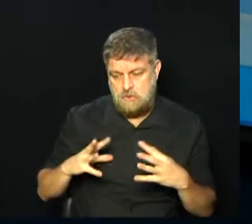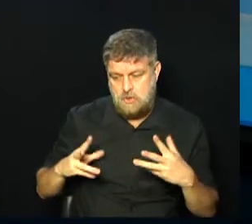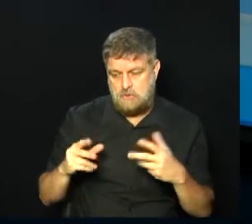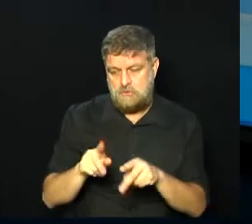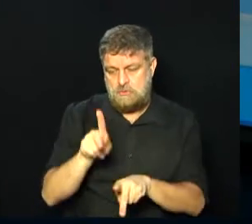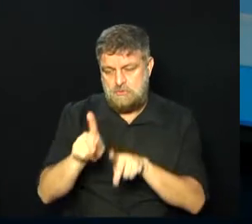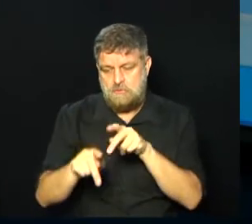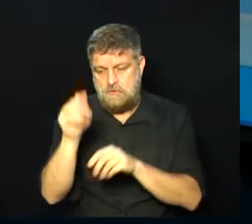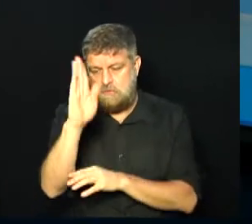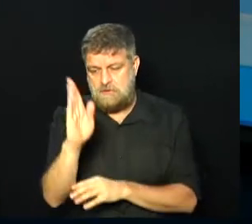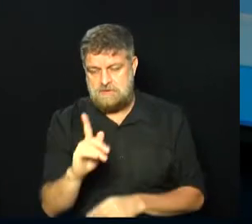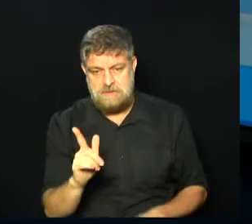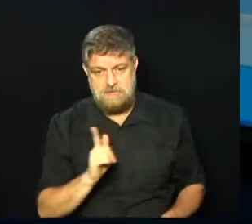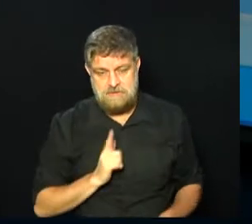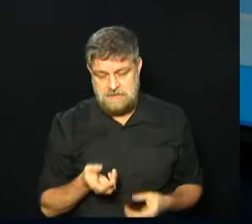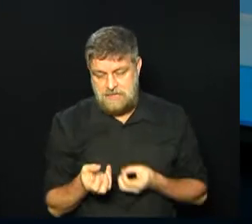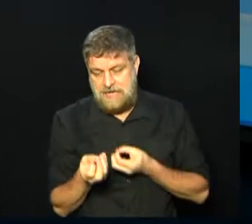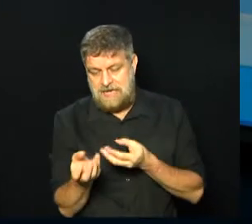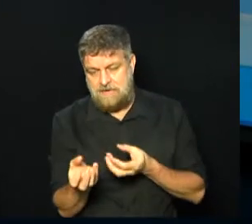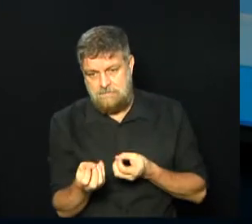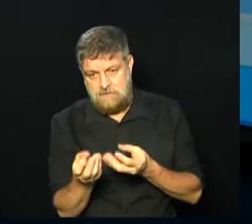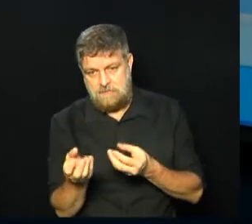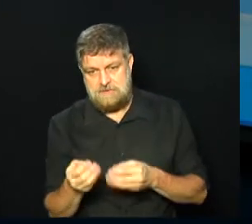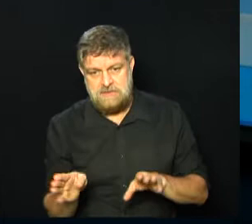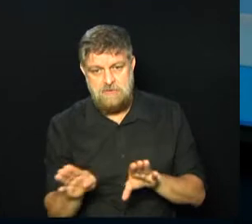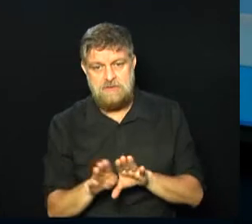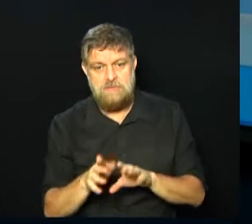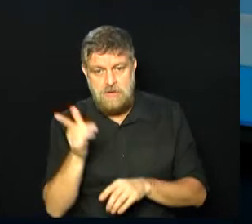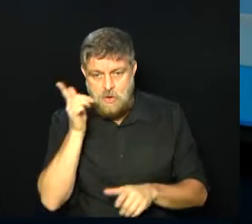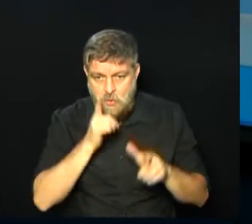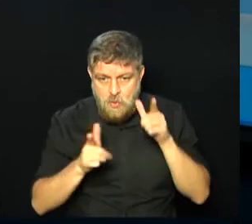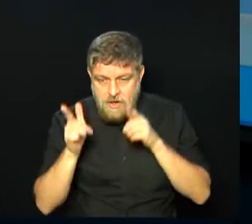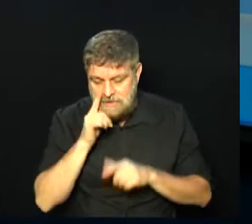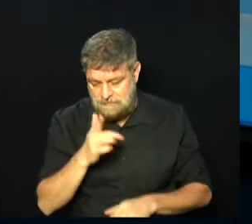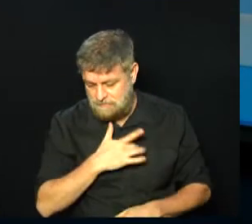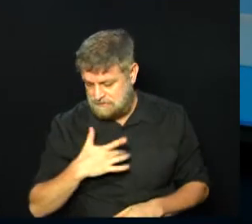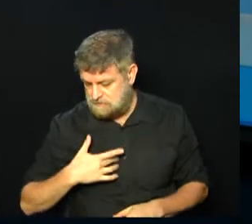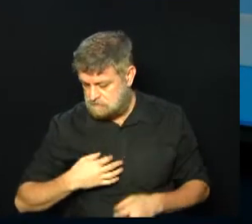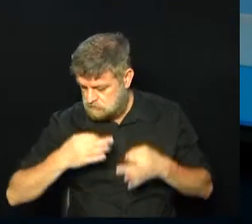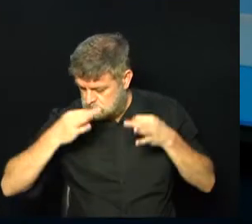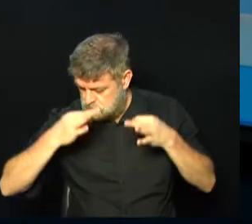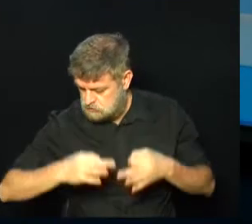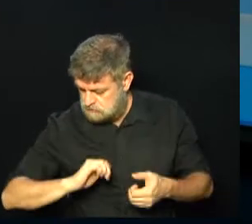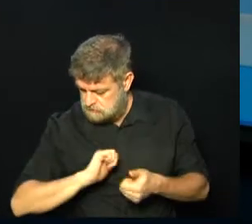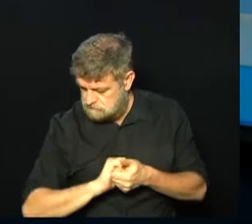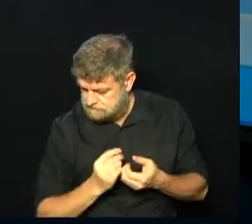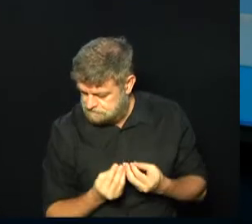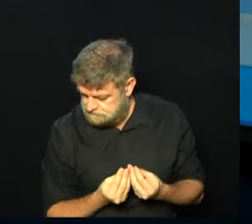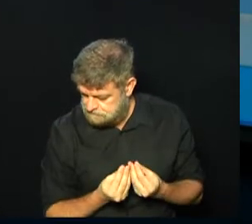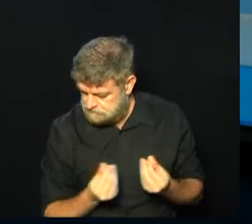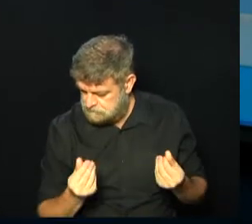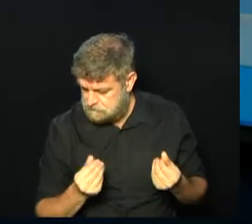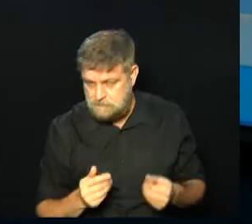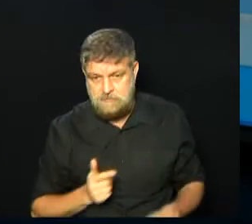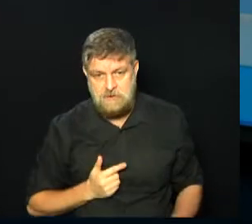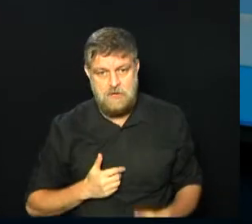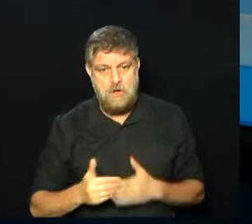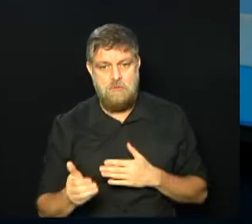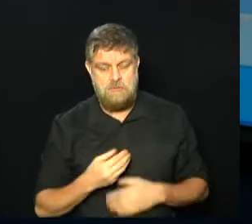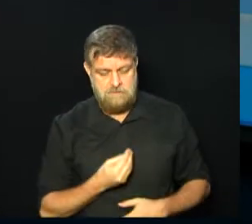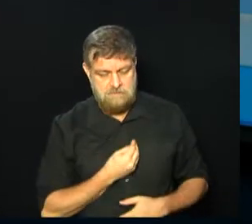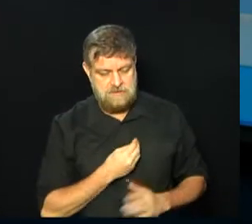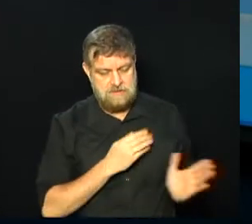brasileiros tenham informação e acesso à saúde digna e de qualidade em todas as fases da